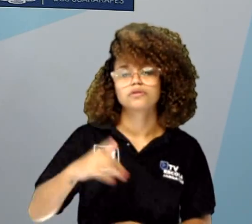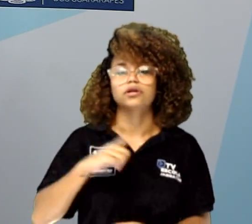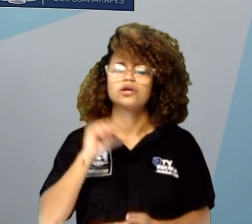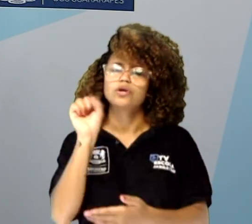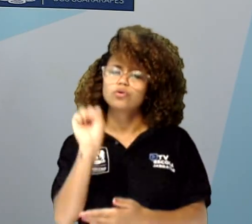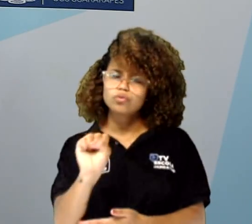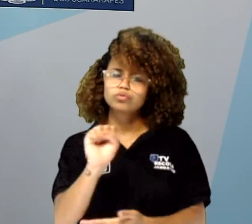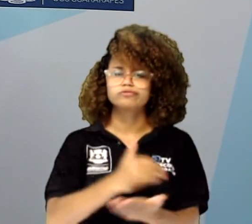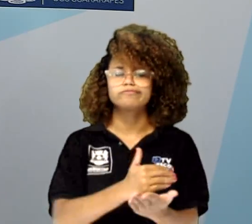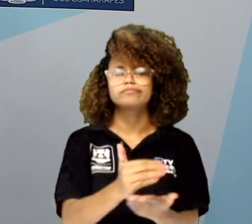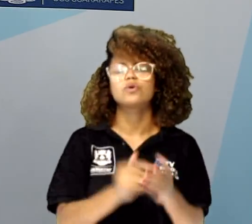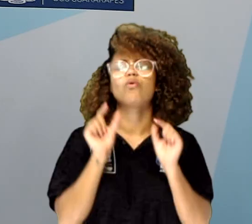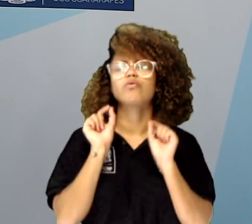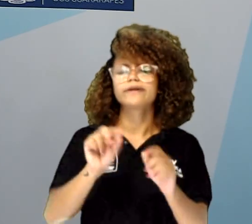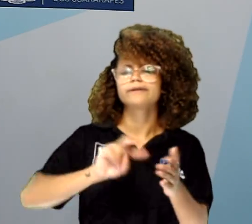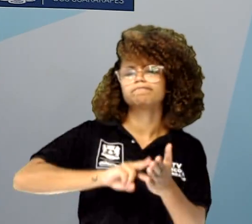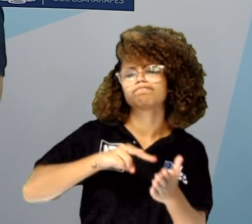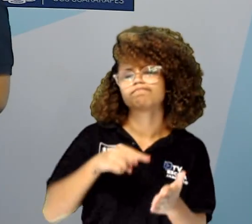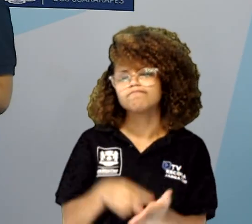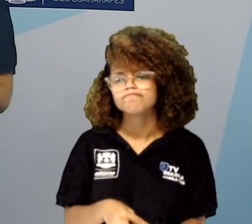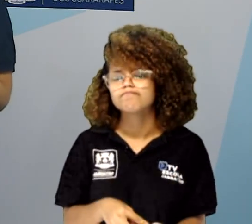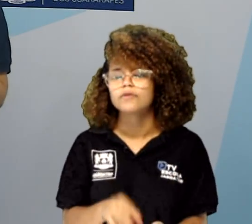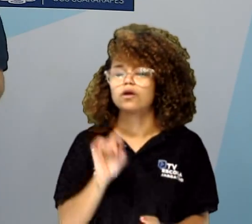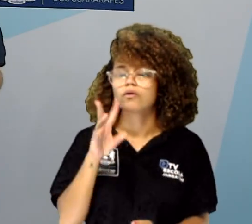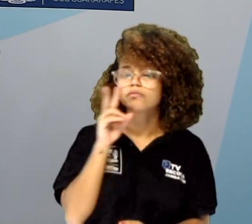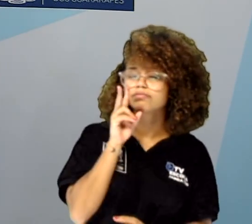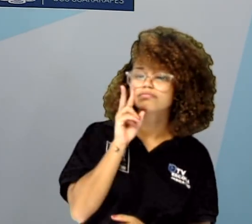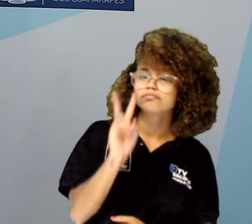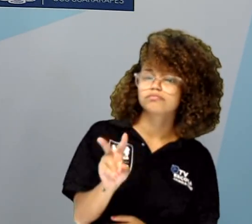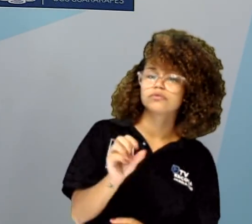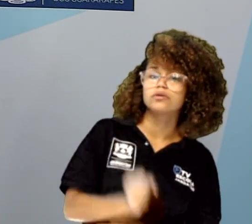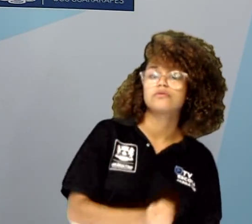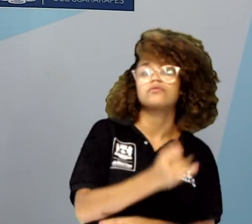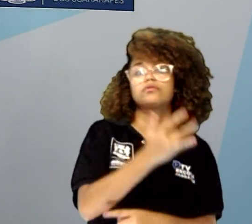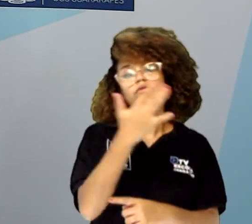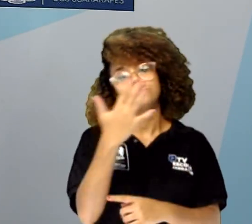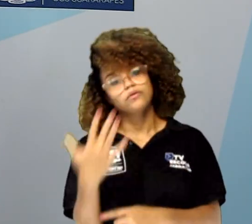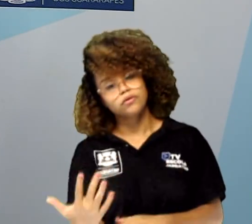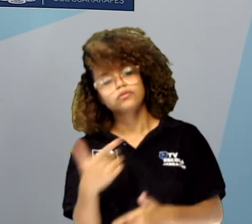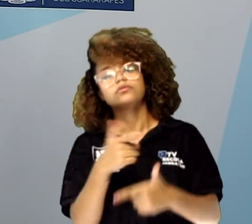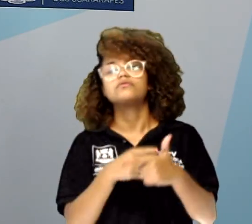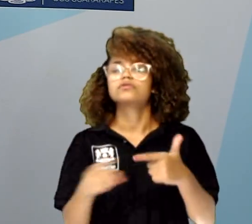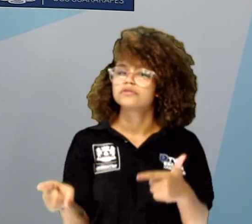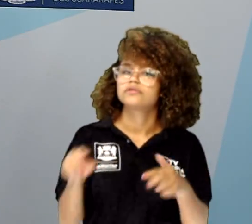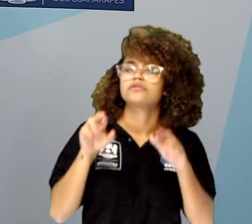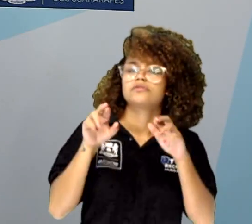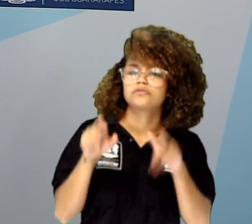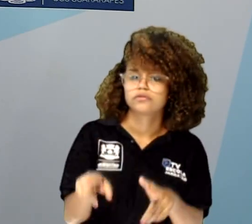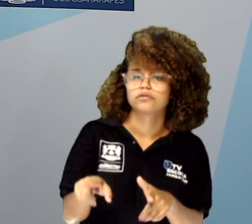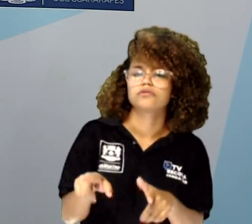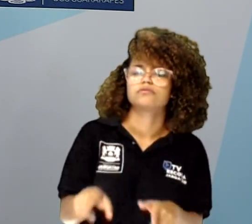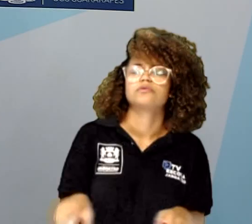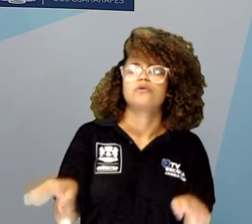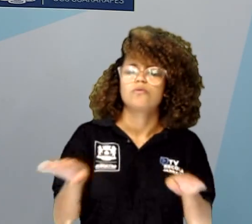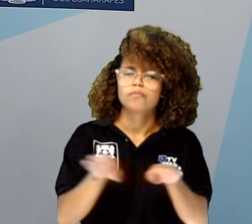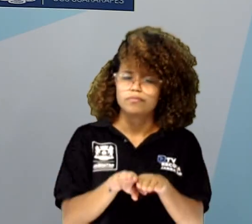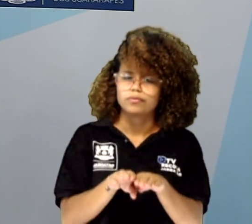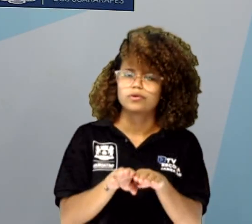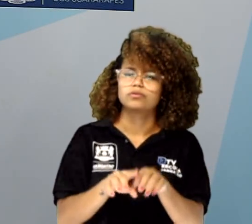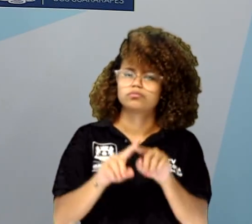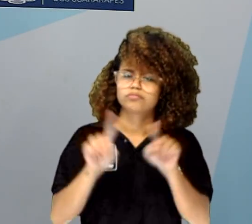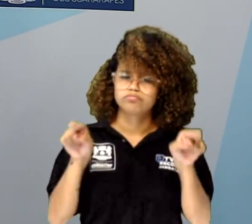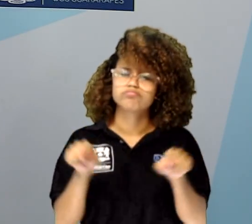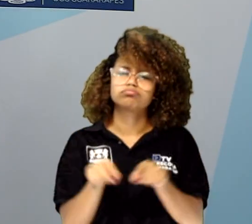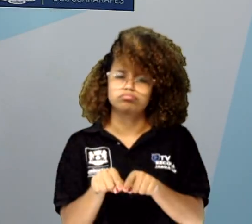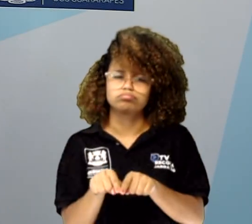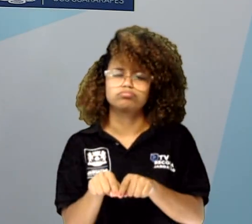que é que isso significa? Que a gente está observando quantidades de divisões diferentes para o mesmo tamanho, no caso a mesma